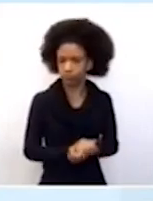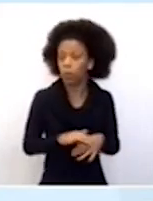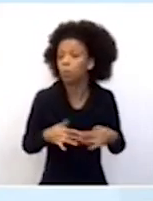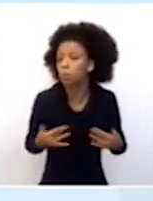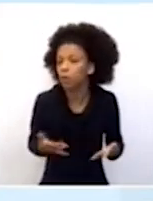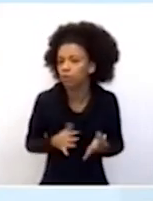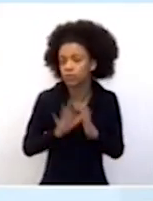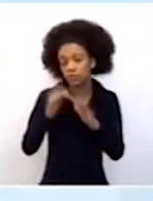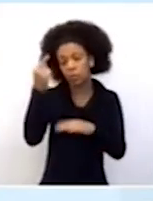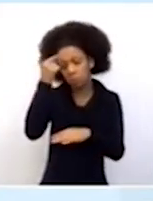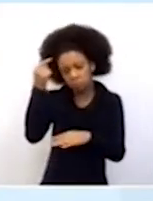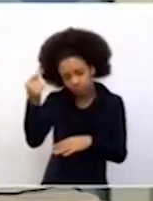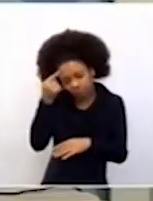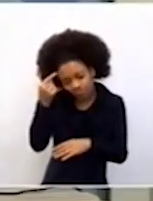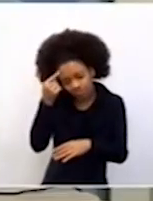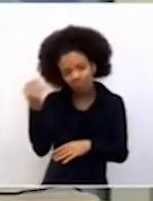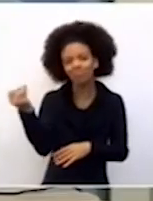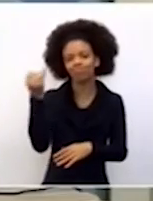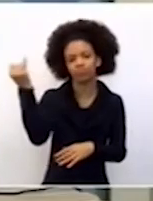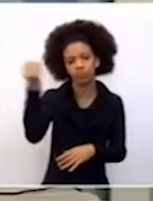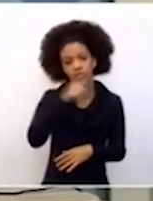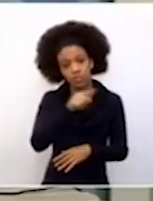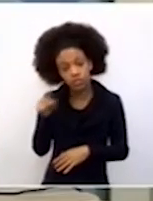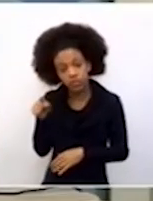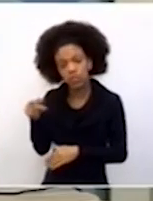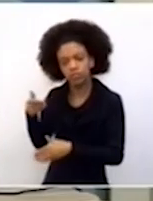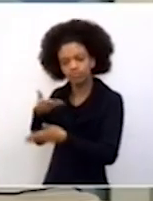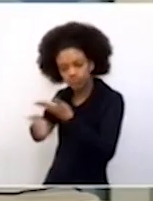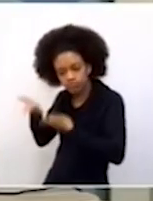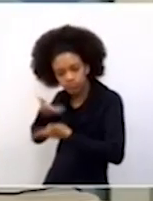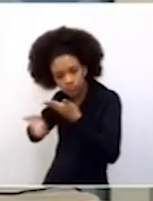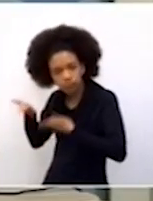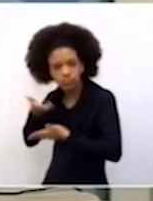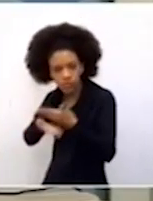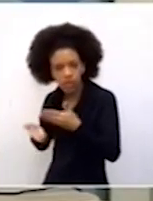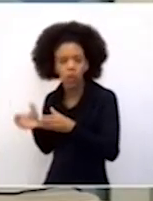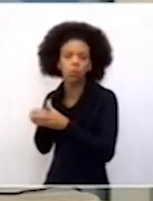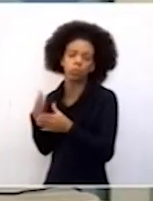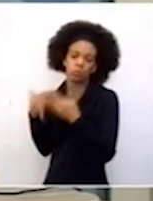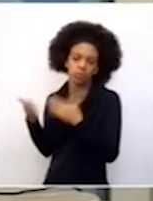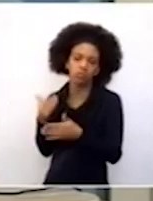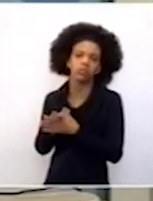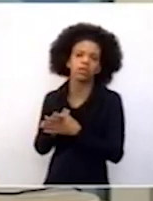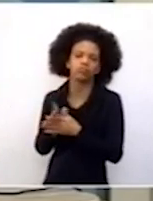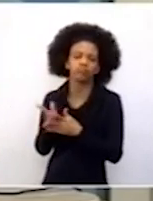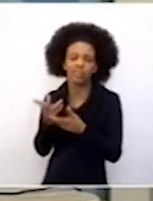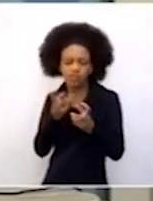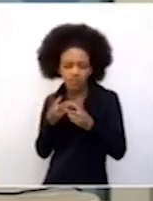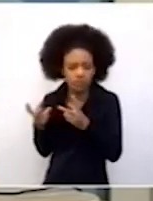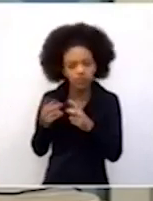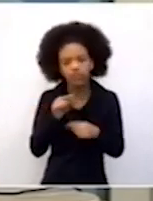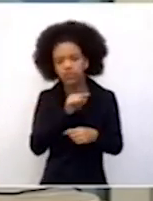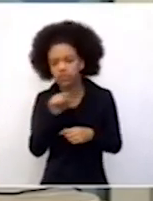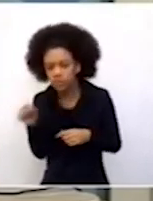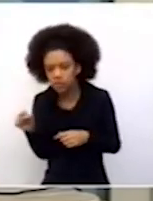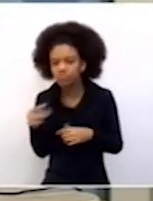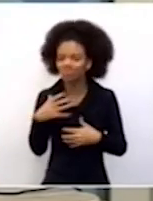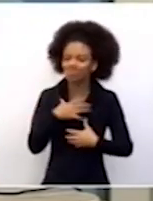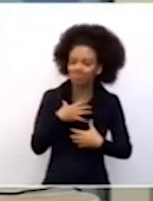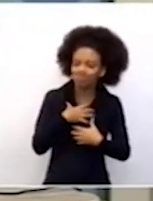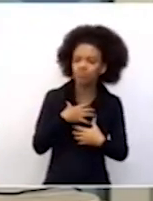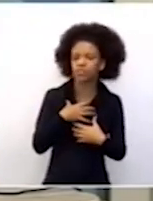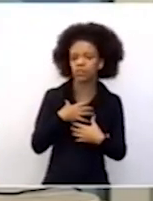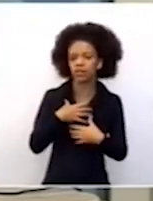uma reflexão importantíssima, que vocês discorram aí no chat, né, essas impressões, o que vocês estão sentindo, o que